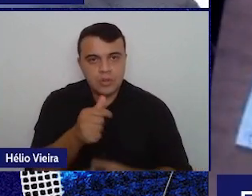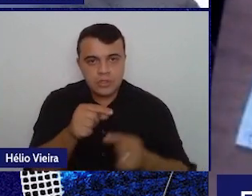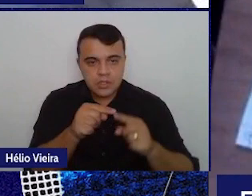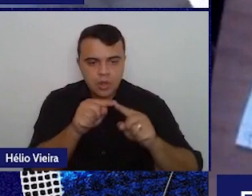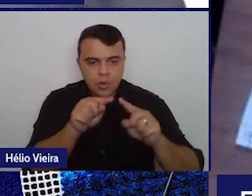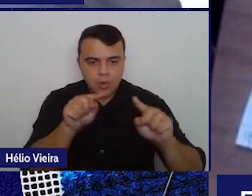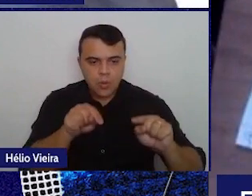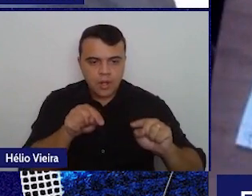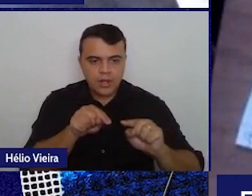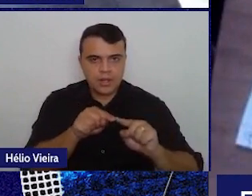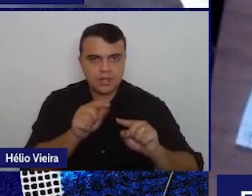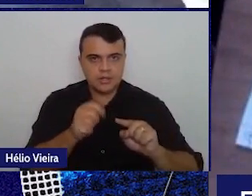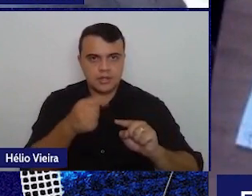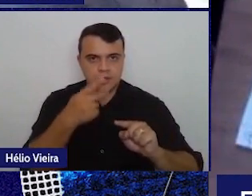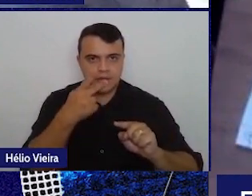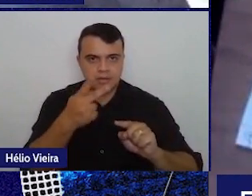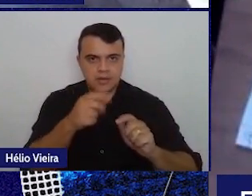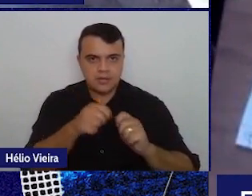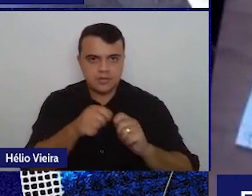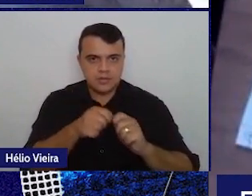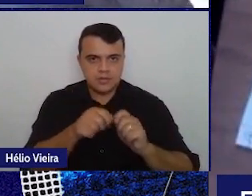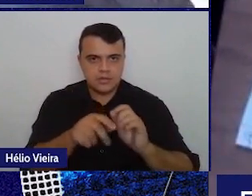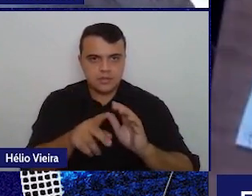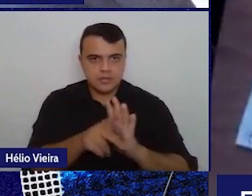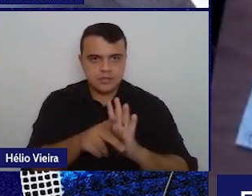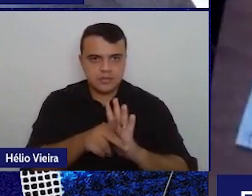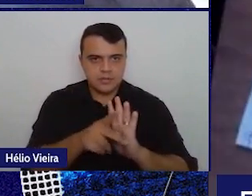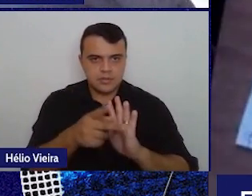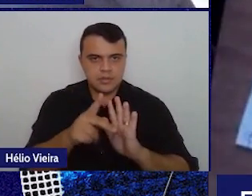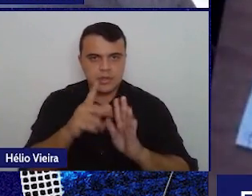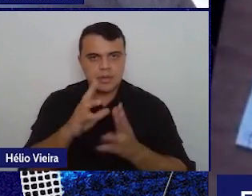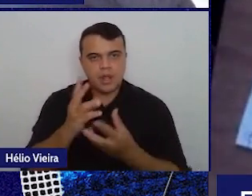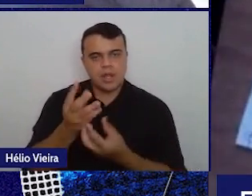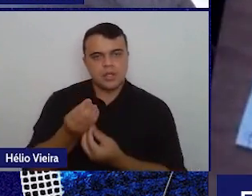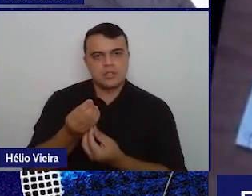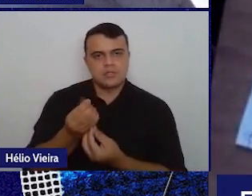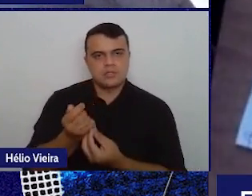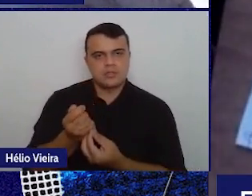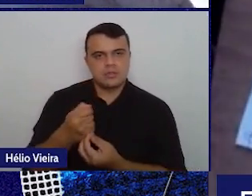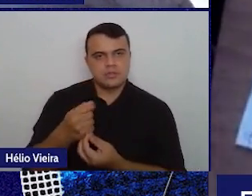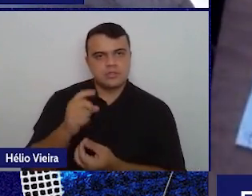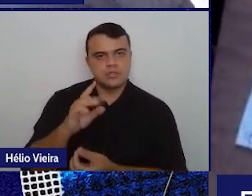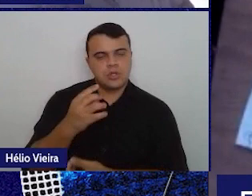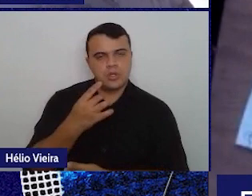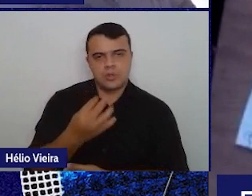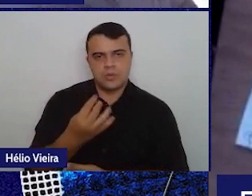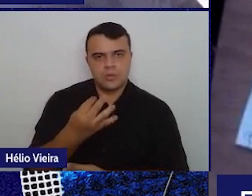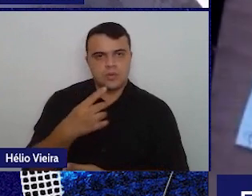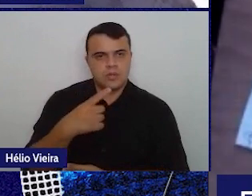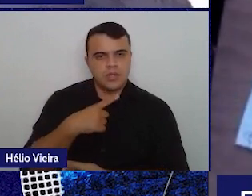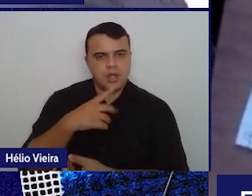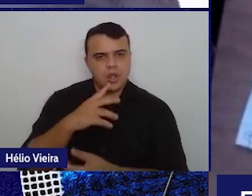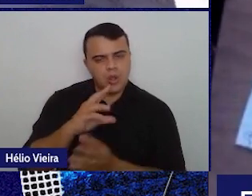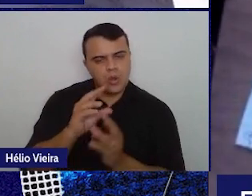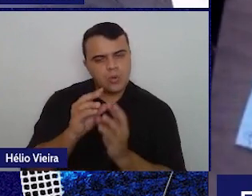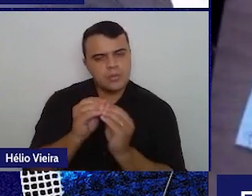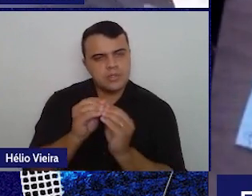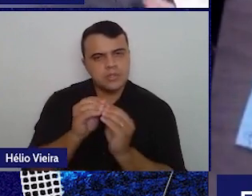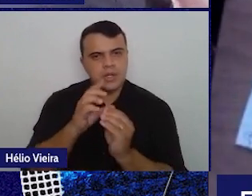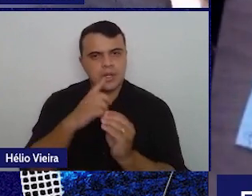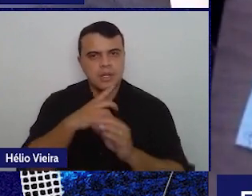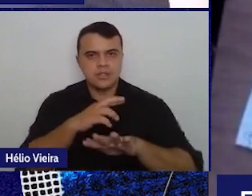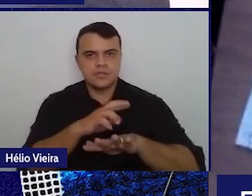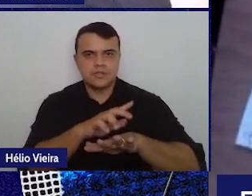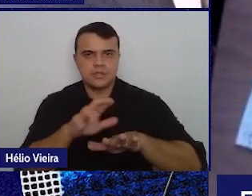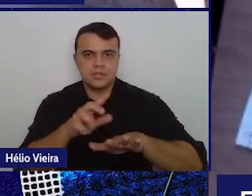pode trabalhar também, no caso do conteúdo de artes, as cores complementares, as cores quentes, a gente pode